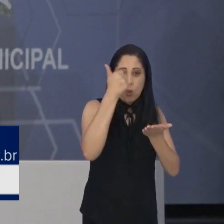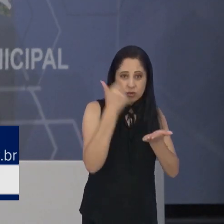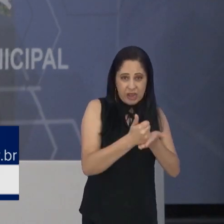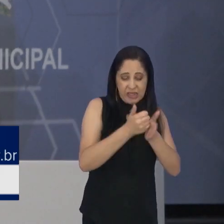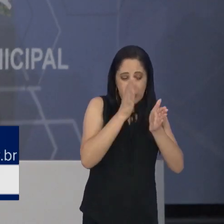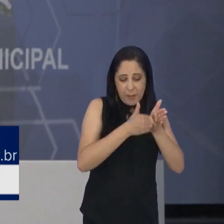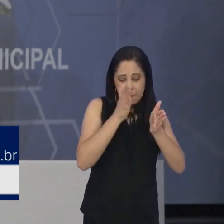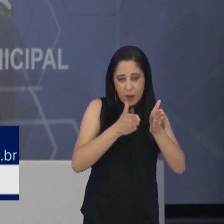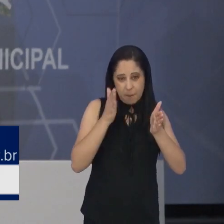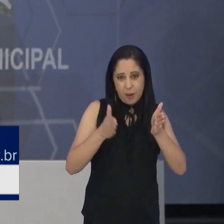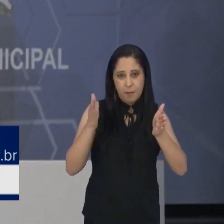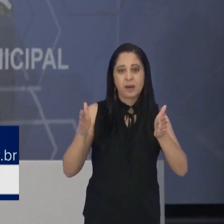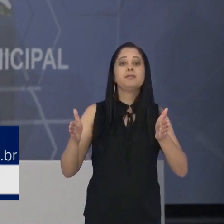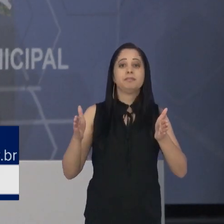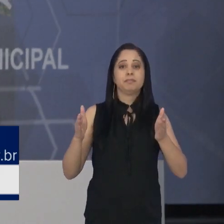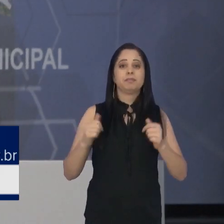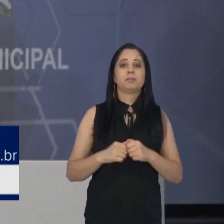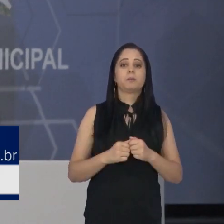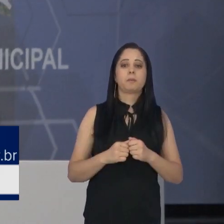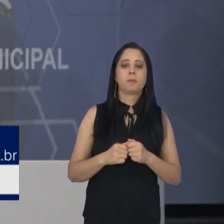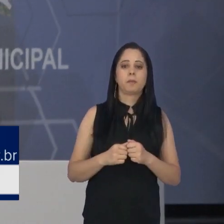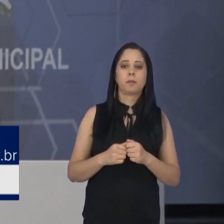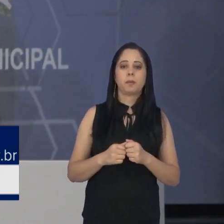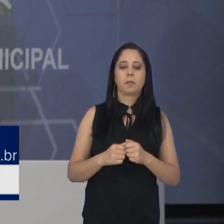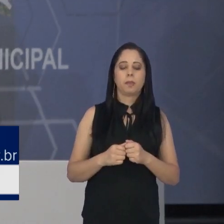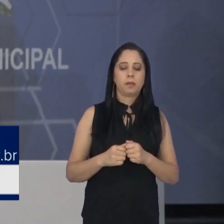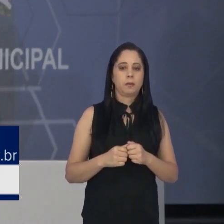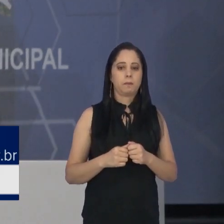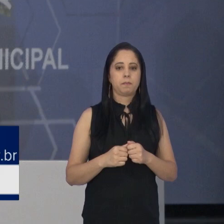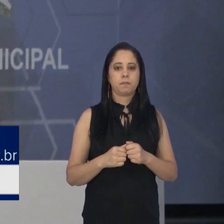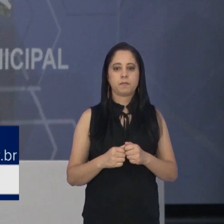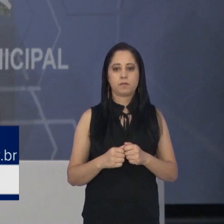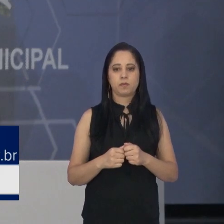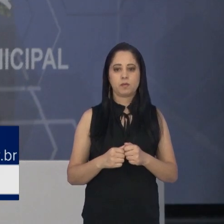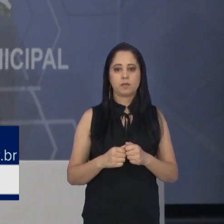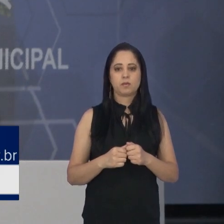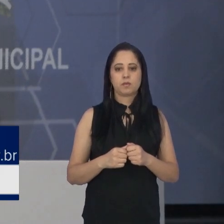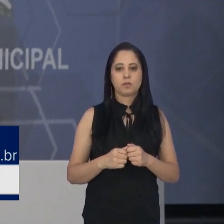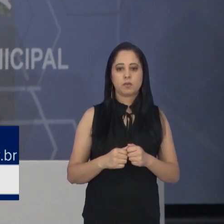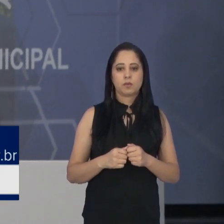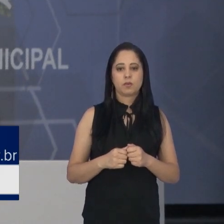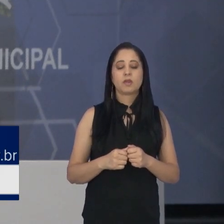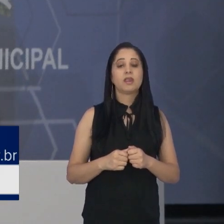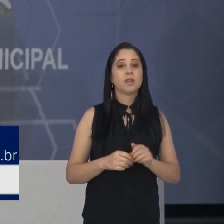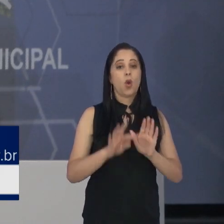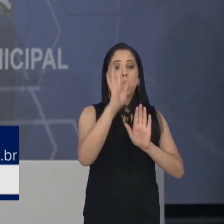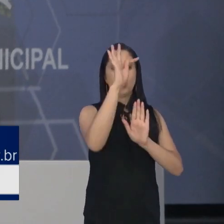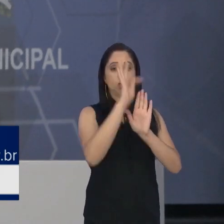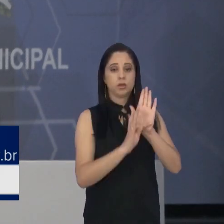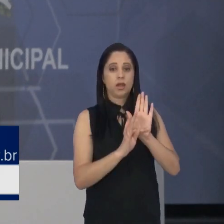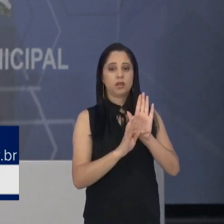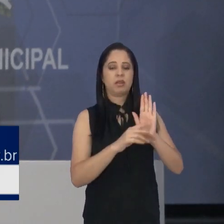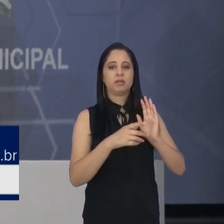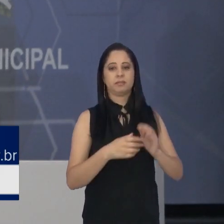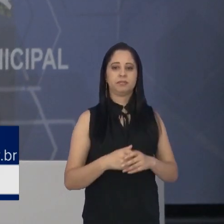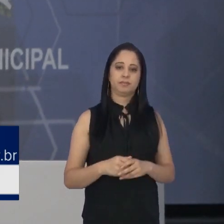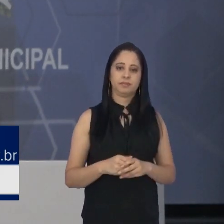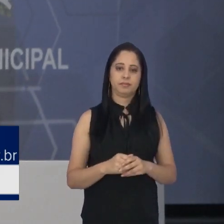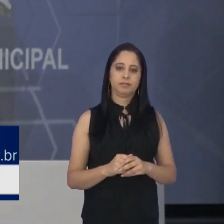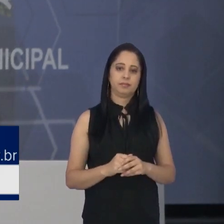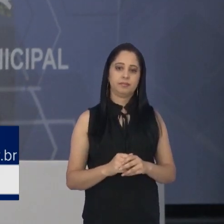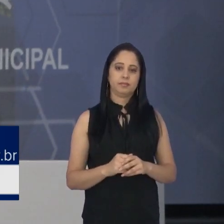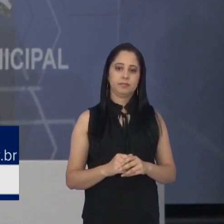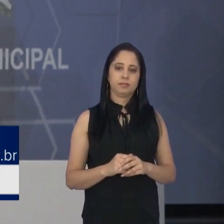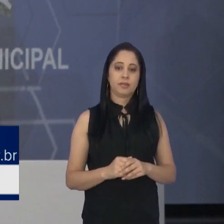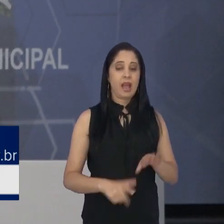público, abre aspas, a fim de que não haja qualquer solução de continuidade na prestação de serviço. O texto foi lido... Prorrogação.